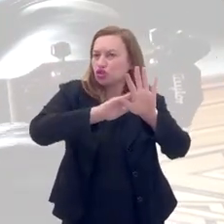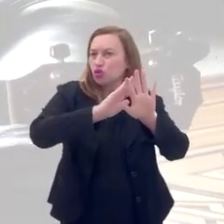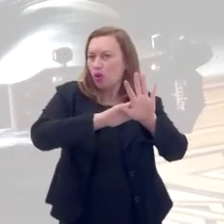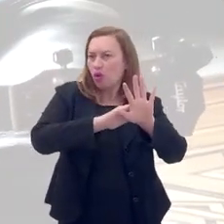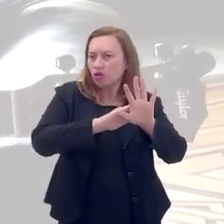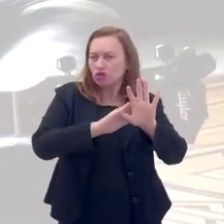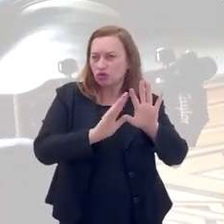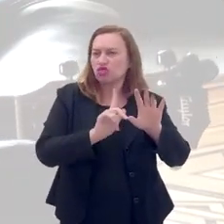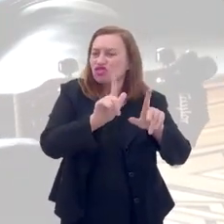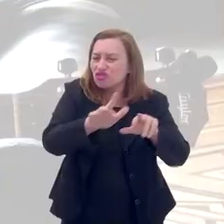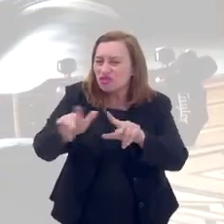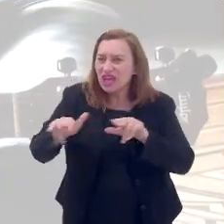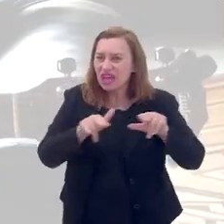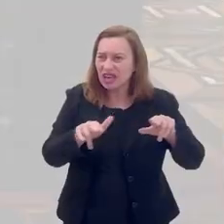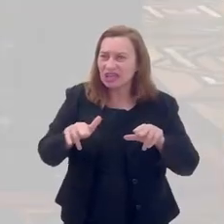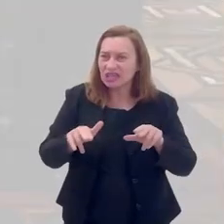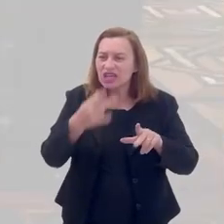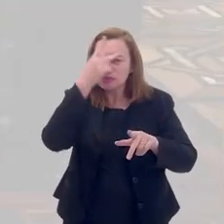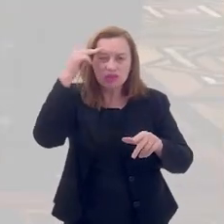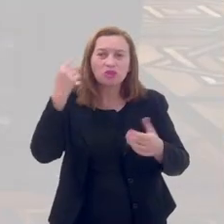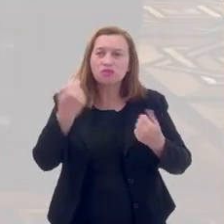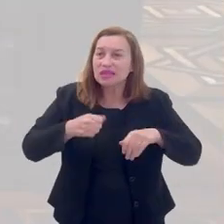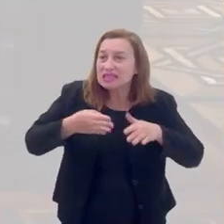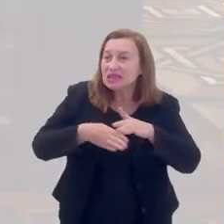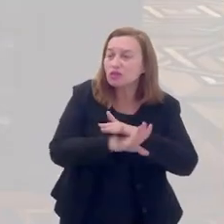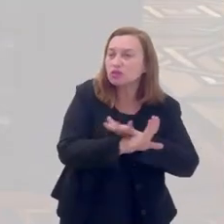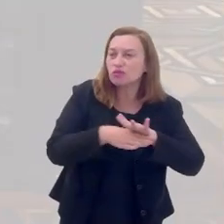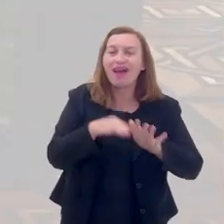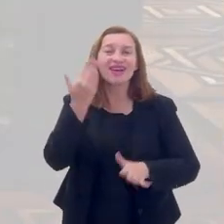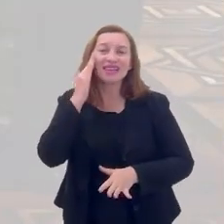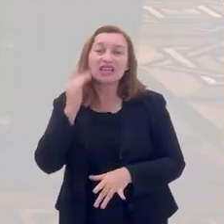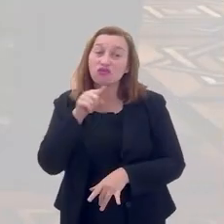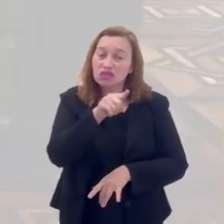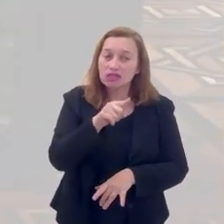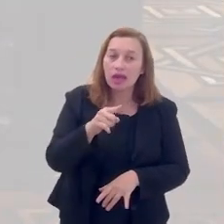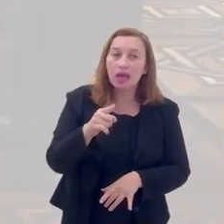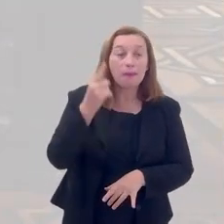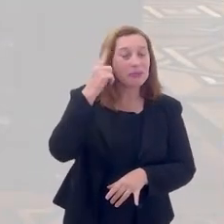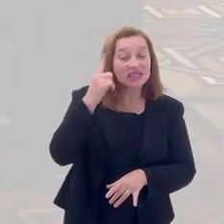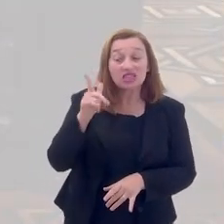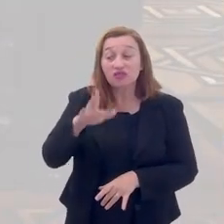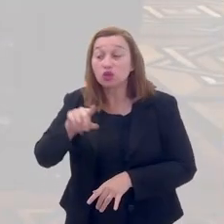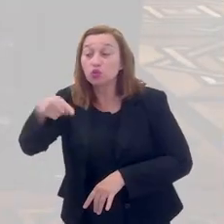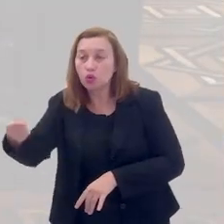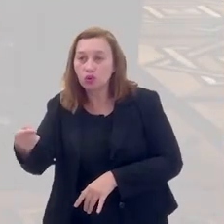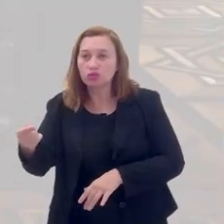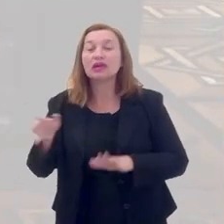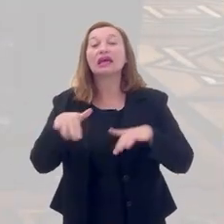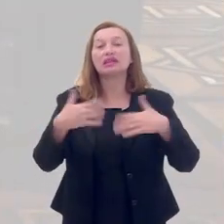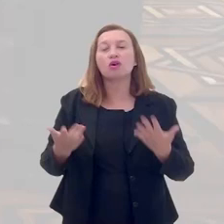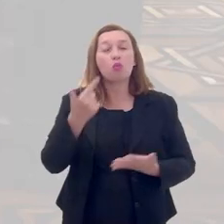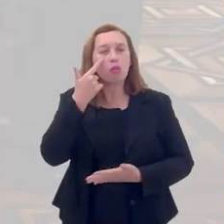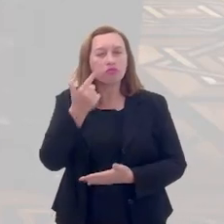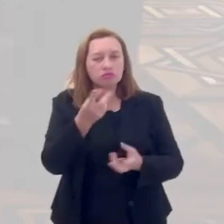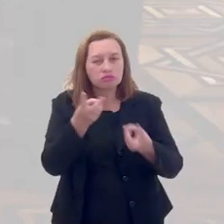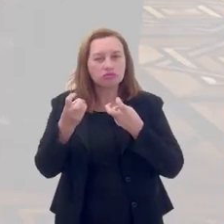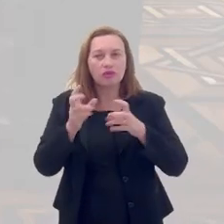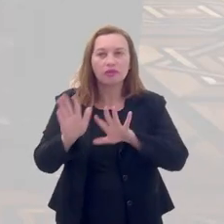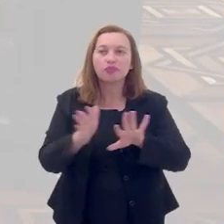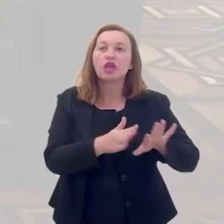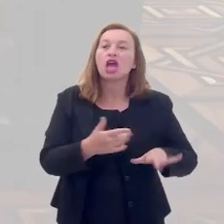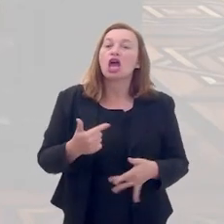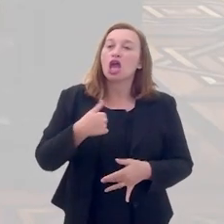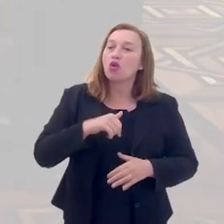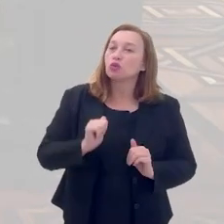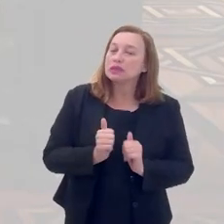pensamentos são diferenciados e as pessoas precisam se customizar de entender que você pensa de um jeito e eu penso do outro Então veja eu tenho